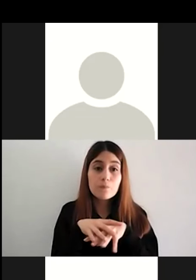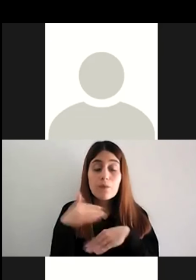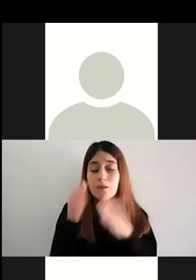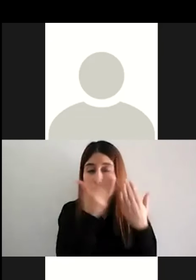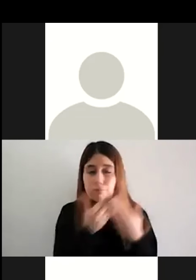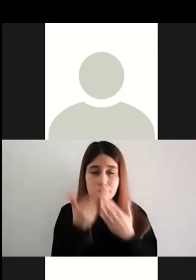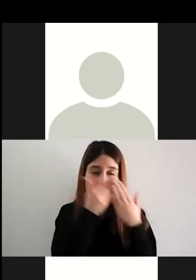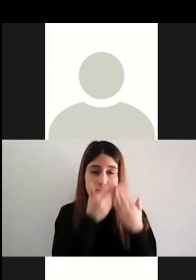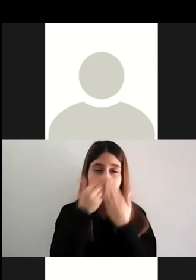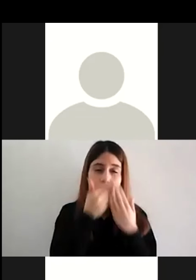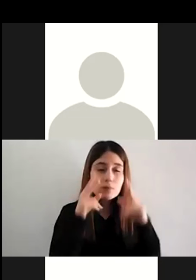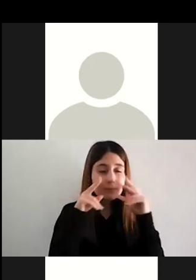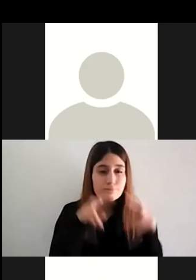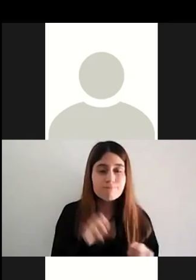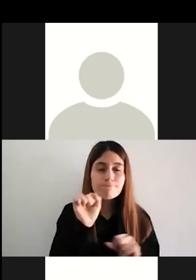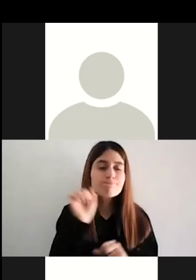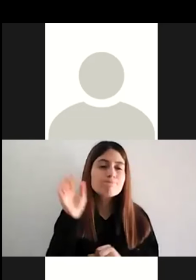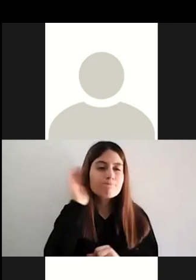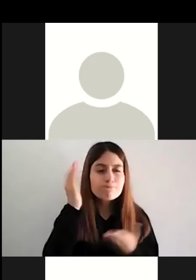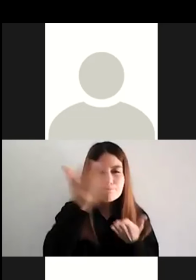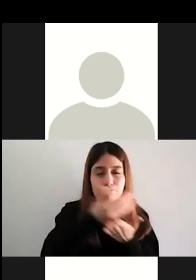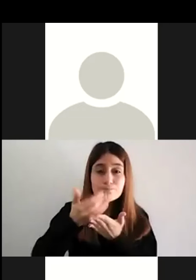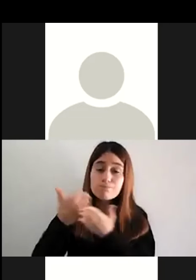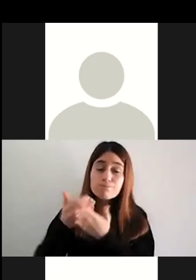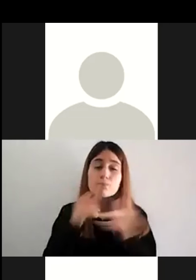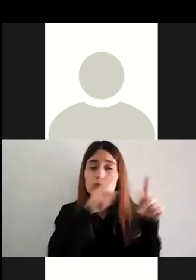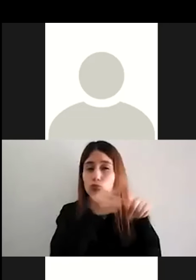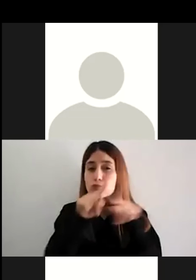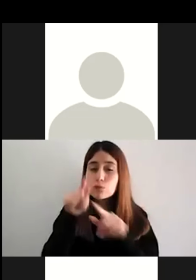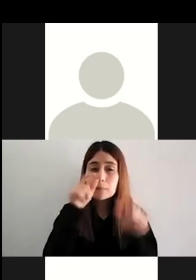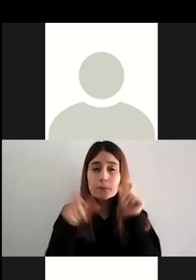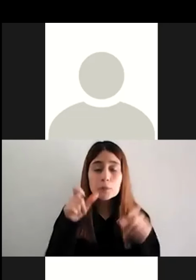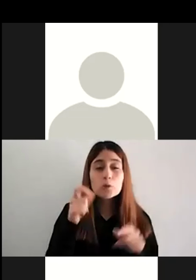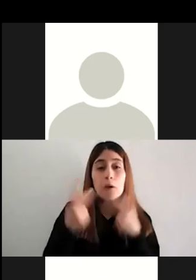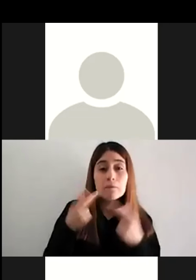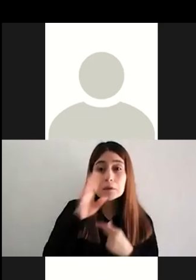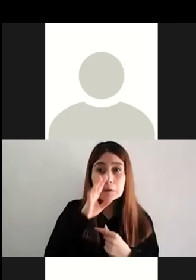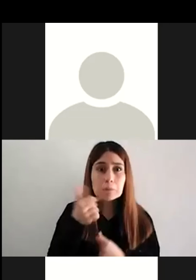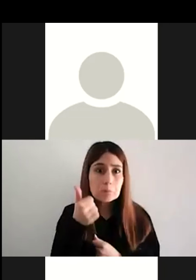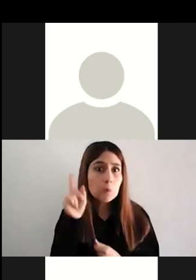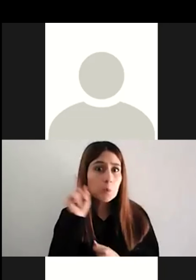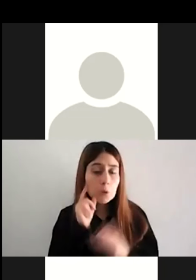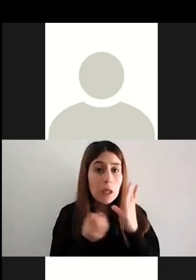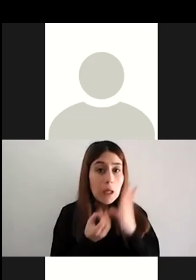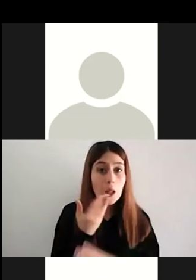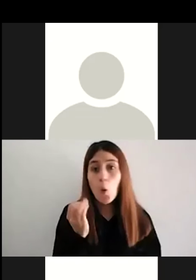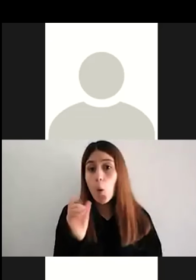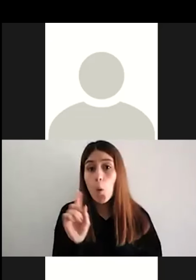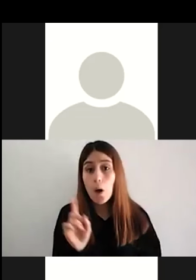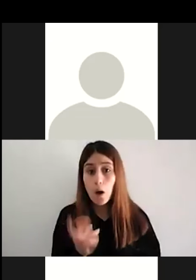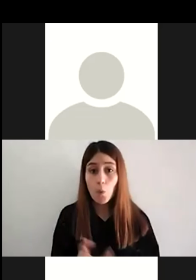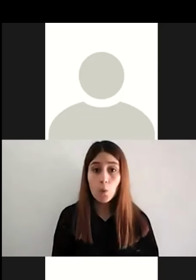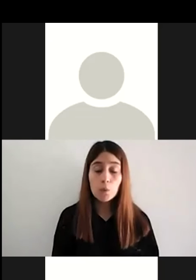estudado com a auscultação de vários parceiros para avaliar da pertinência da sua constituição.